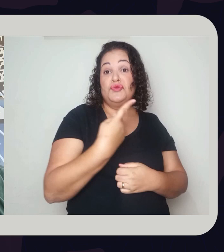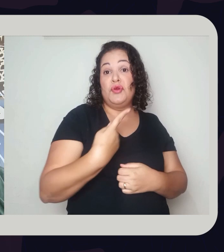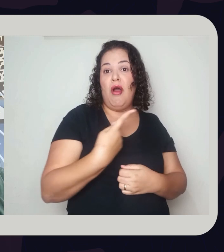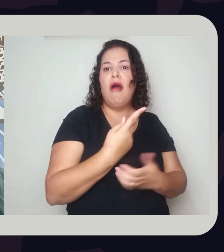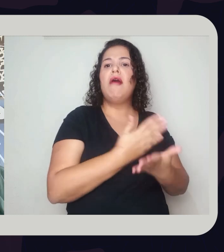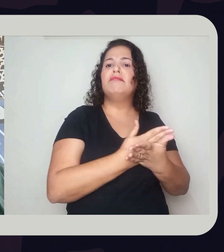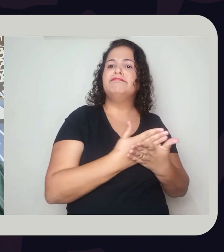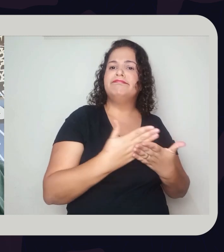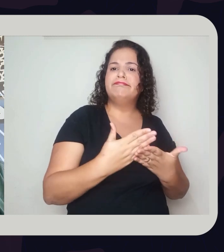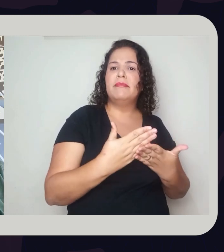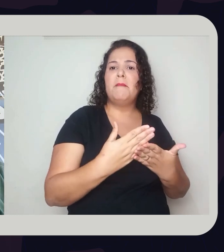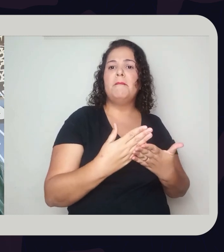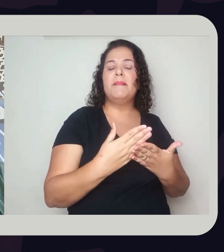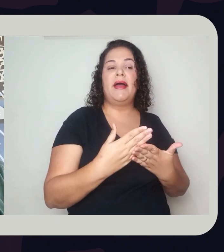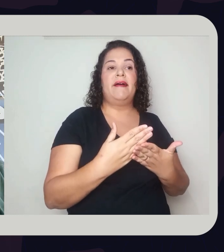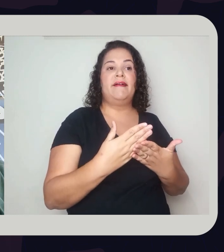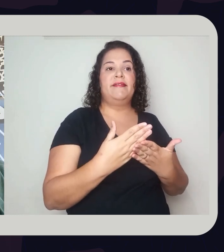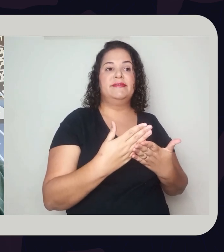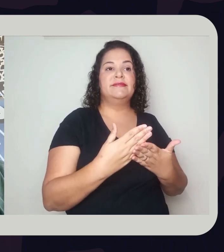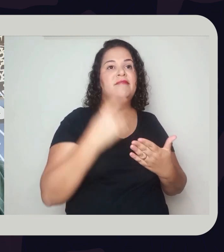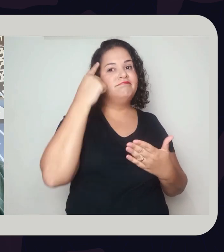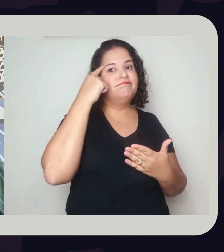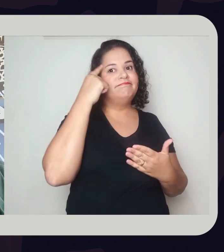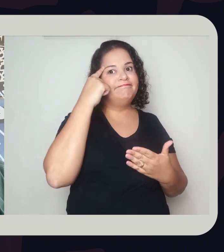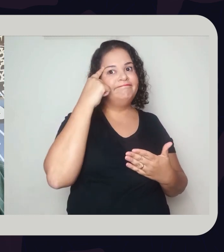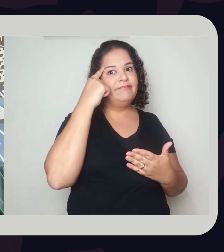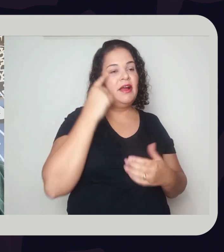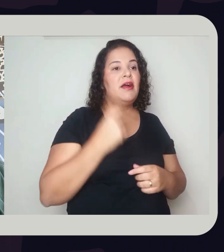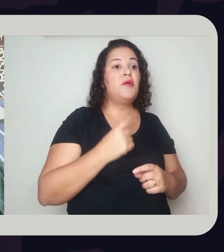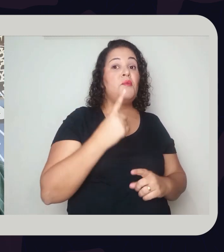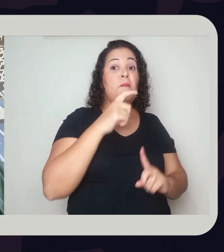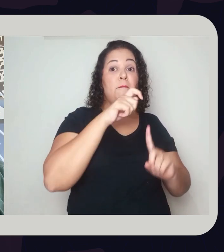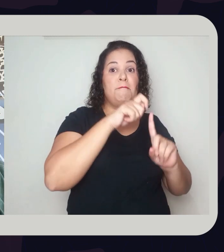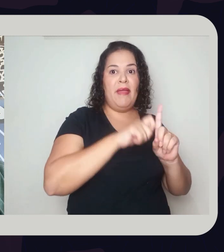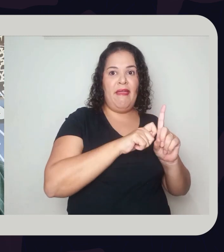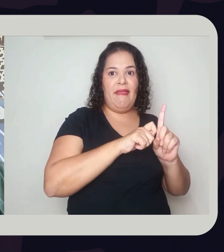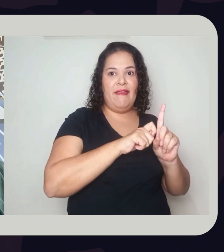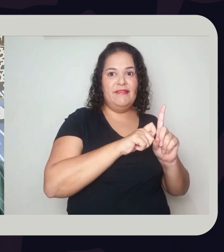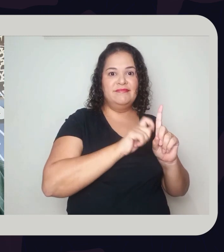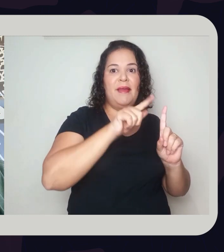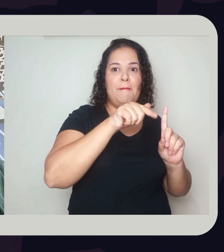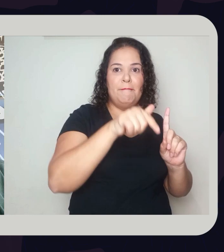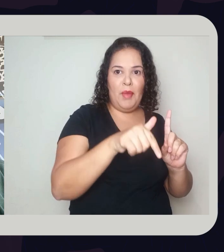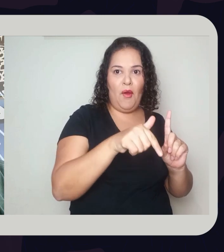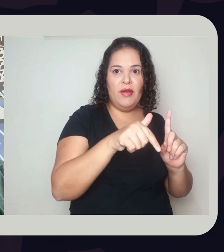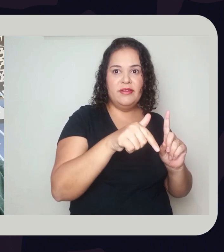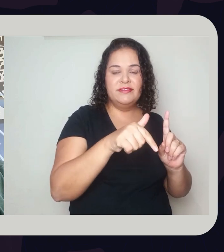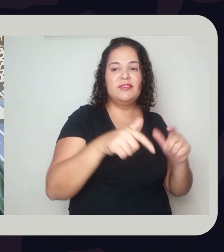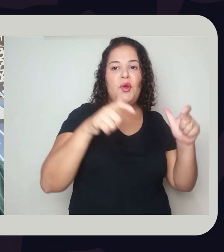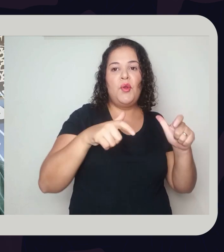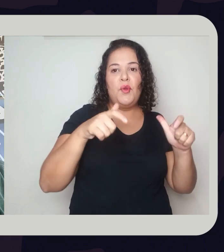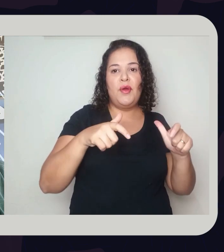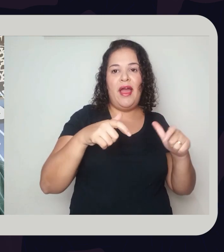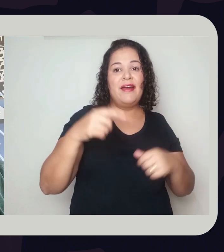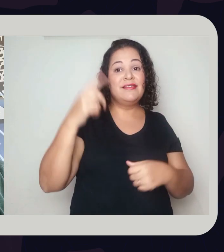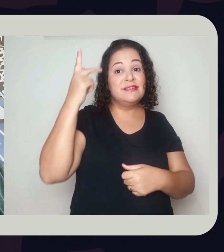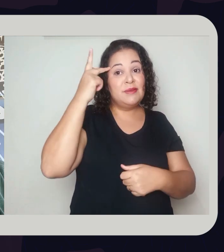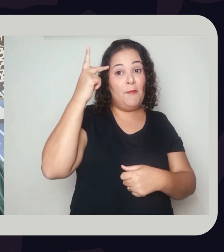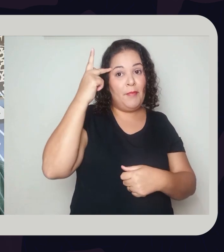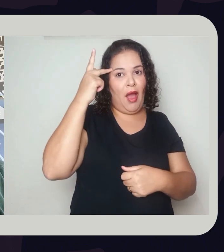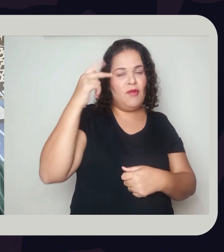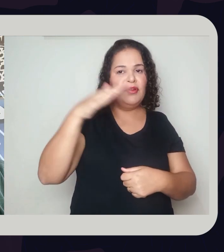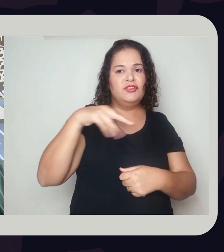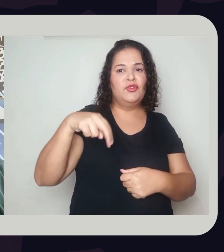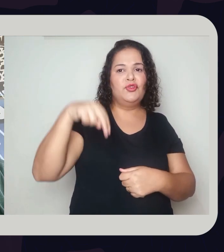gente começou ali, um mês depois desse primeiro encontro, a gente já fez a nossa primeira ação num abrigo ali na zona norte de